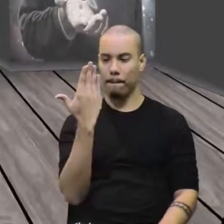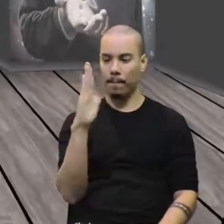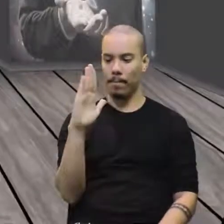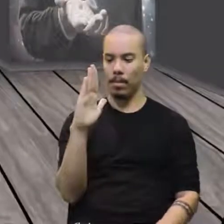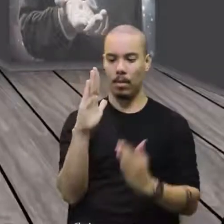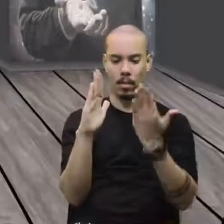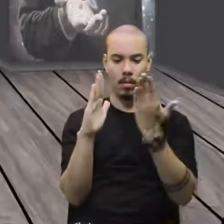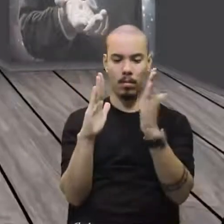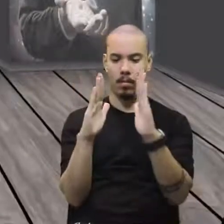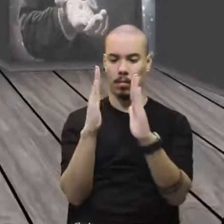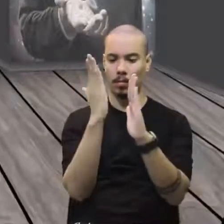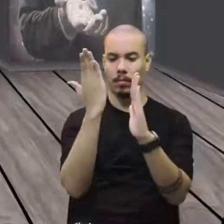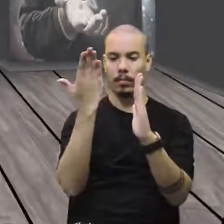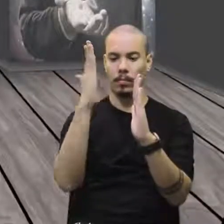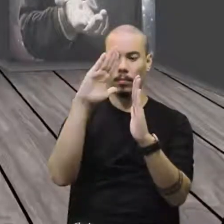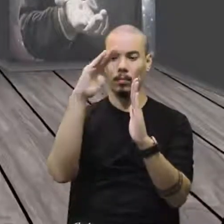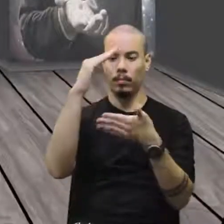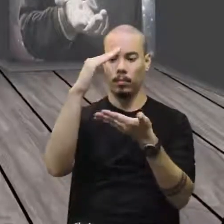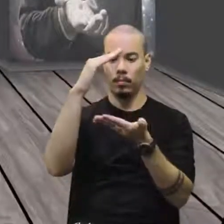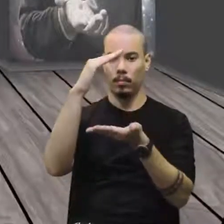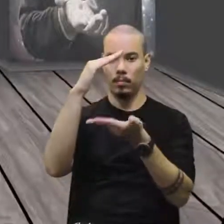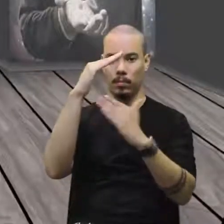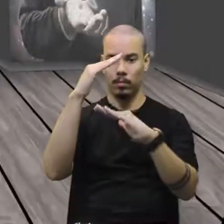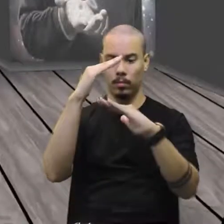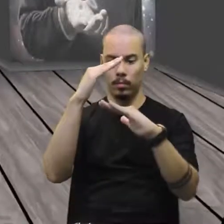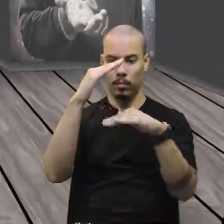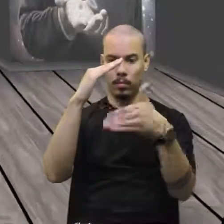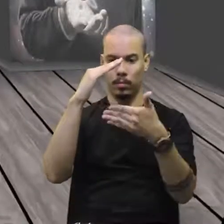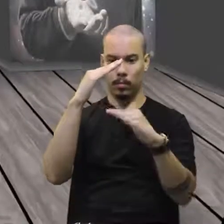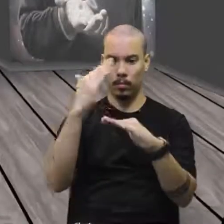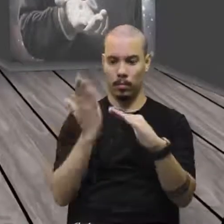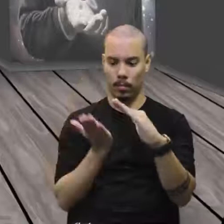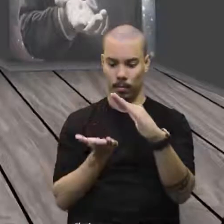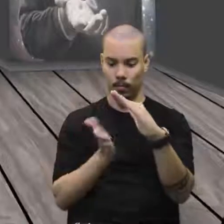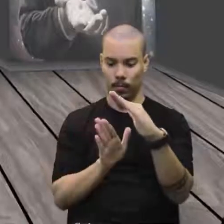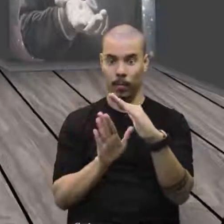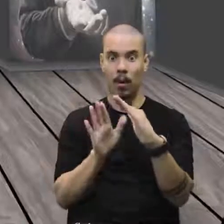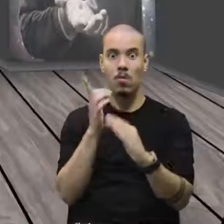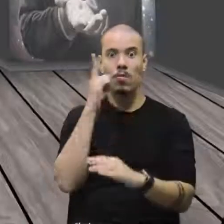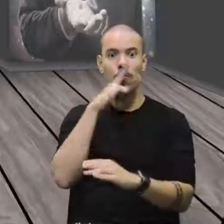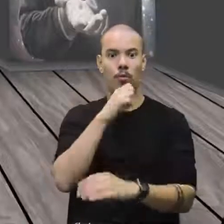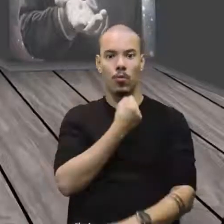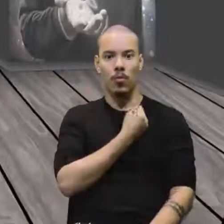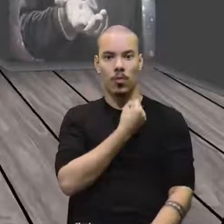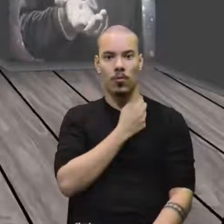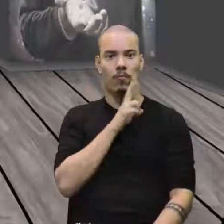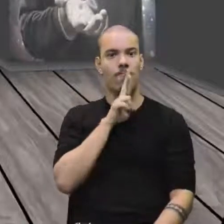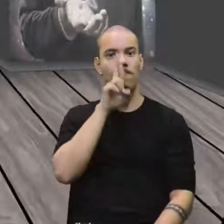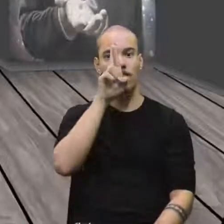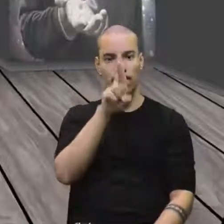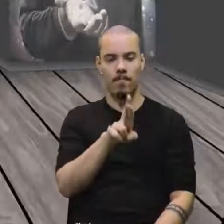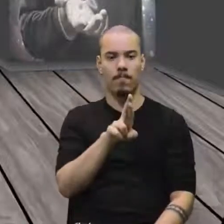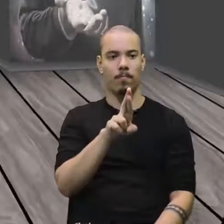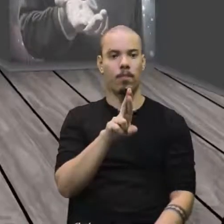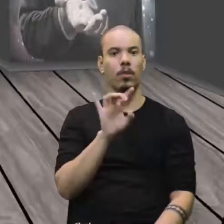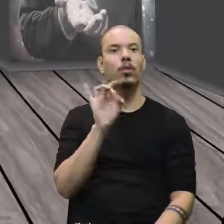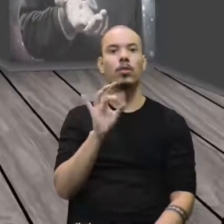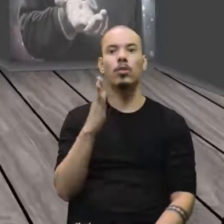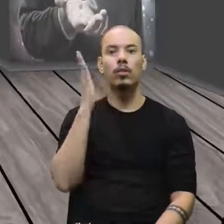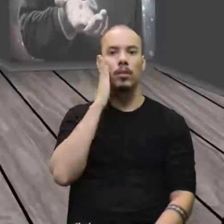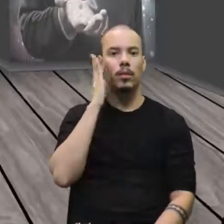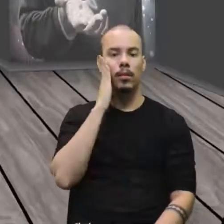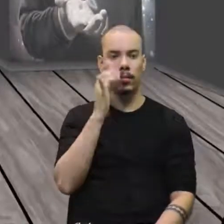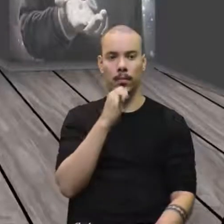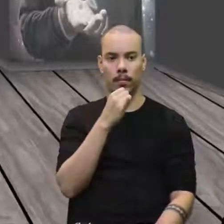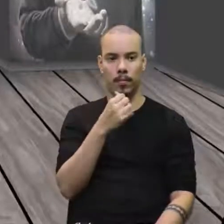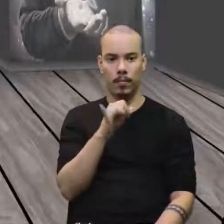lá. Cada plaquetinha vai formar um risquinho daquele, digamos assim, de luz, né? É vai só passar energia para acender aquela lâmpada